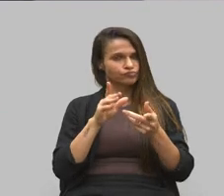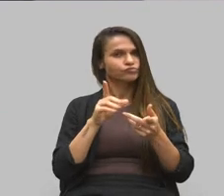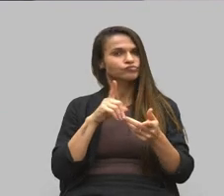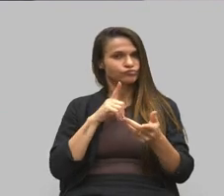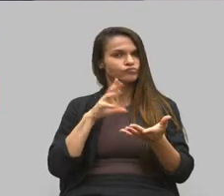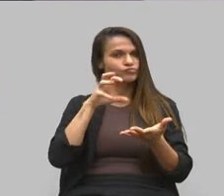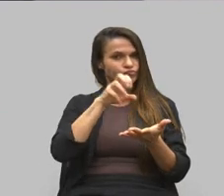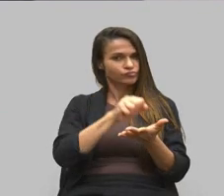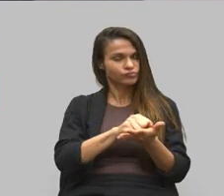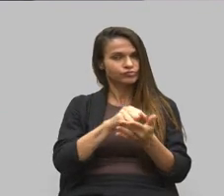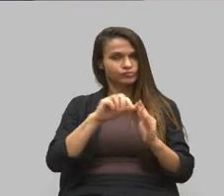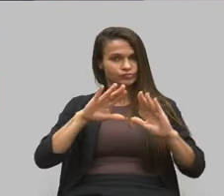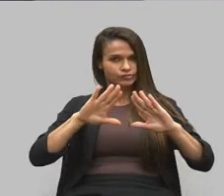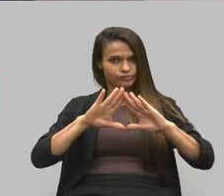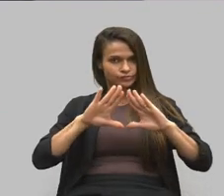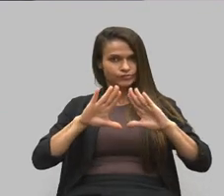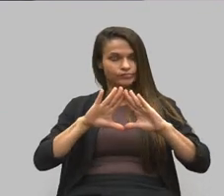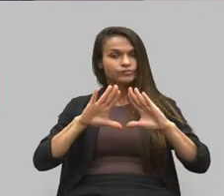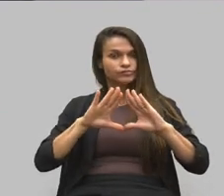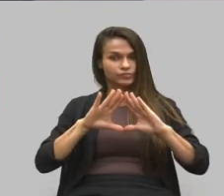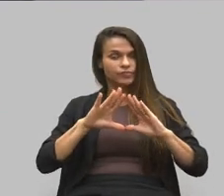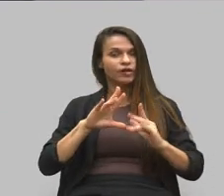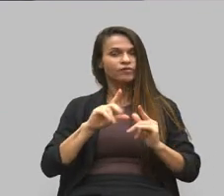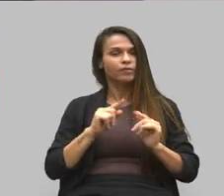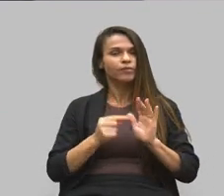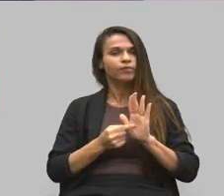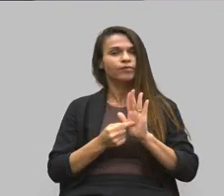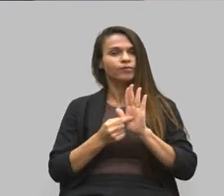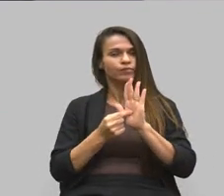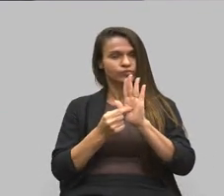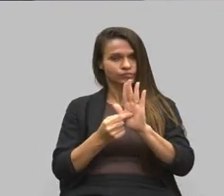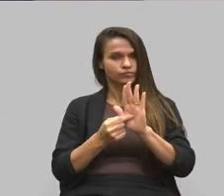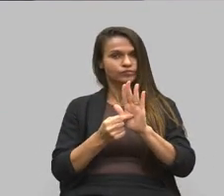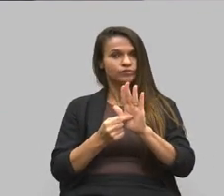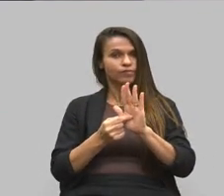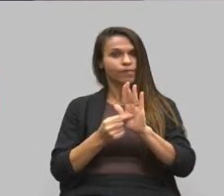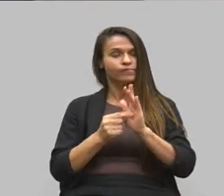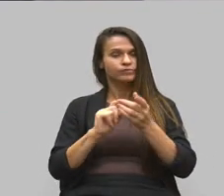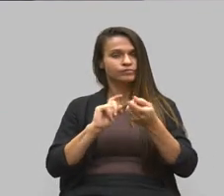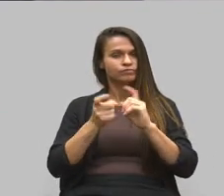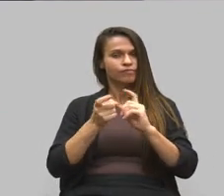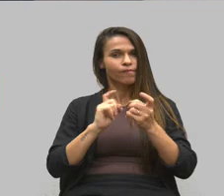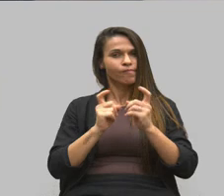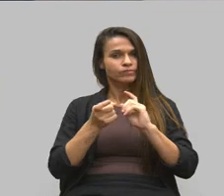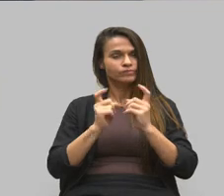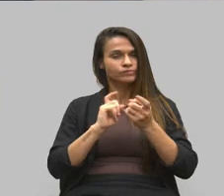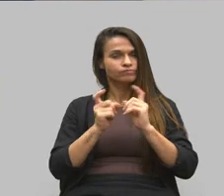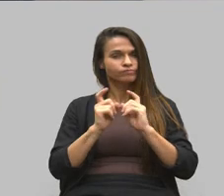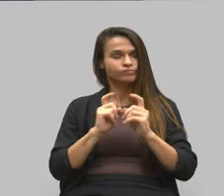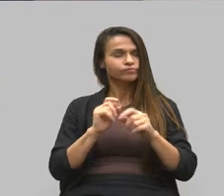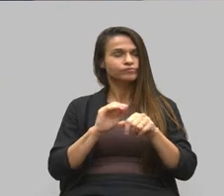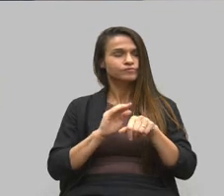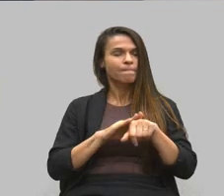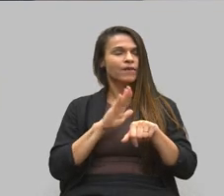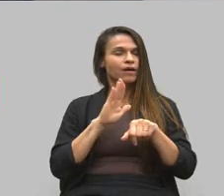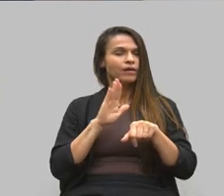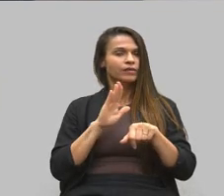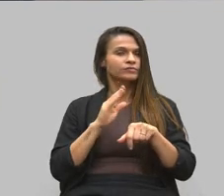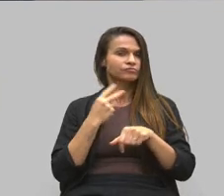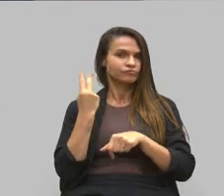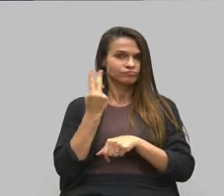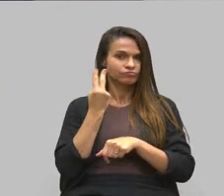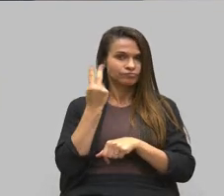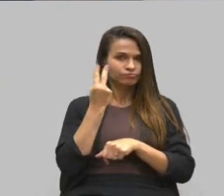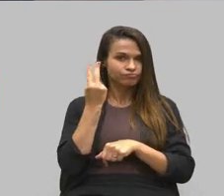nesta casa e ela vai fazer a nossa audiência ser muito mais rica